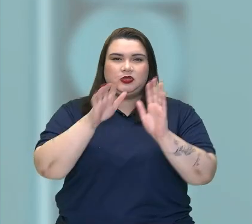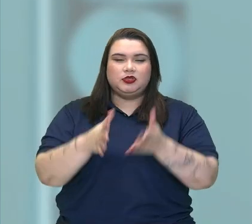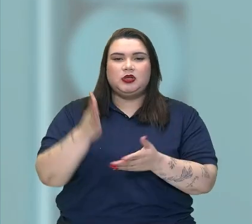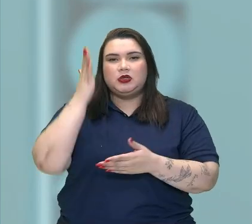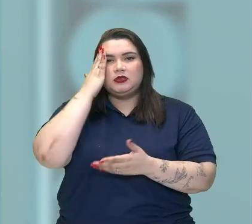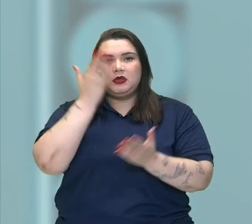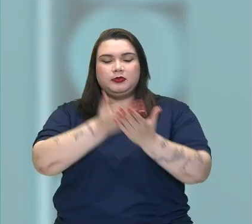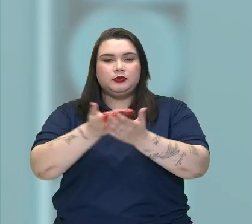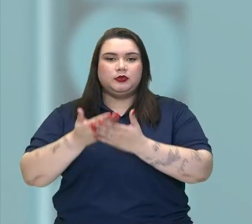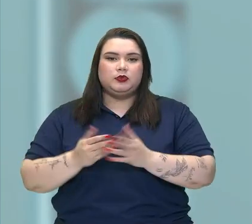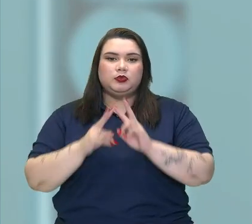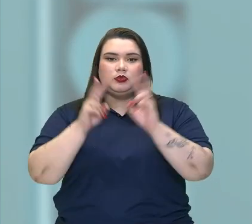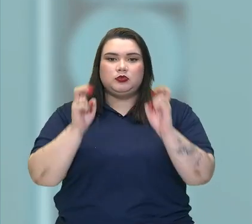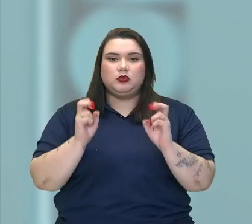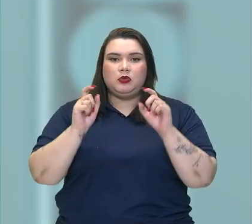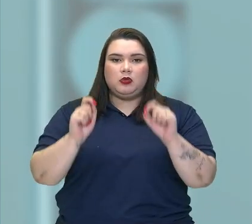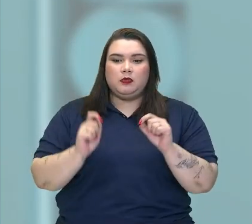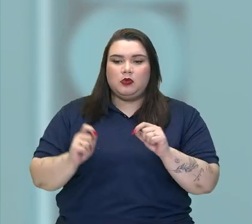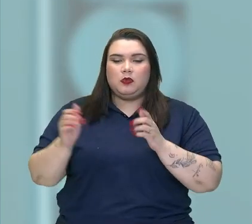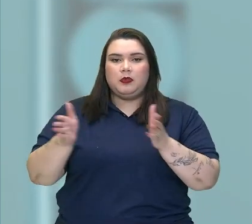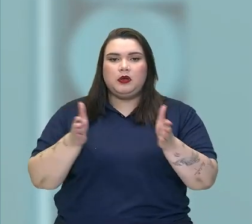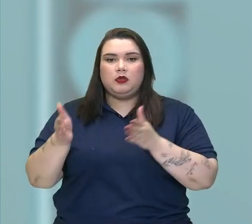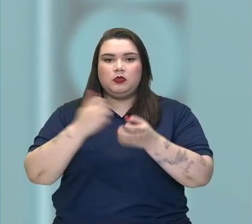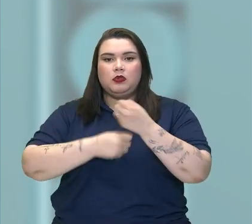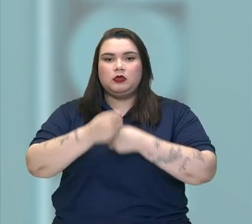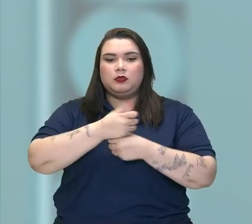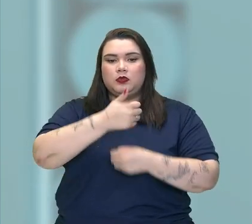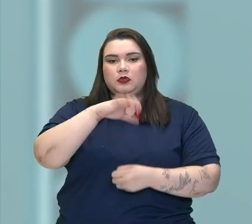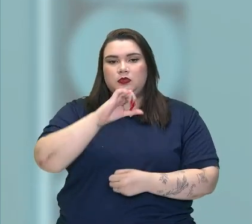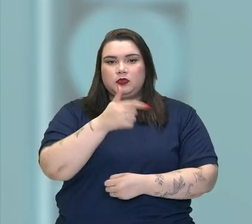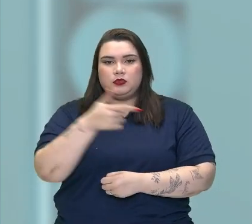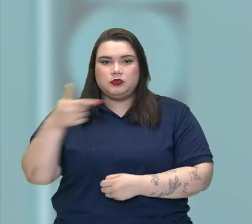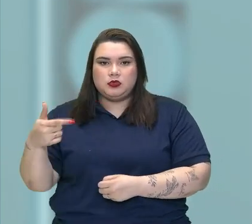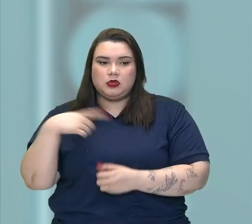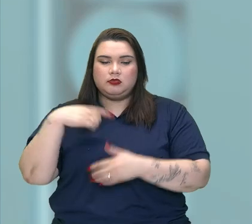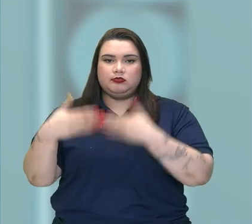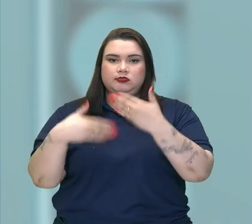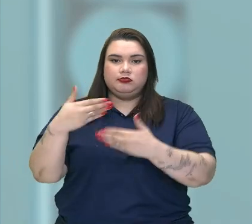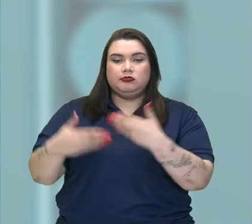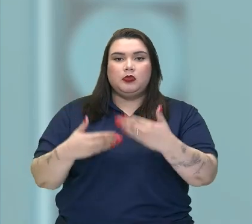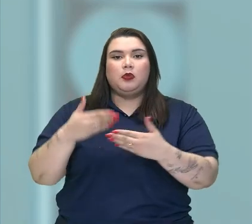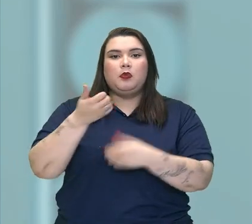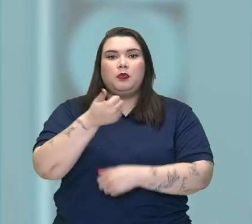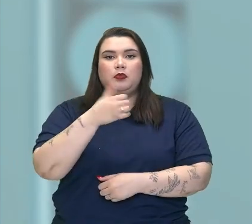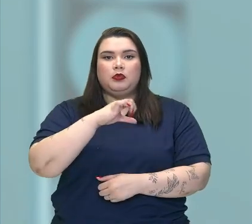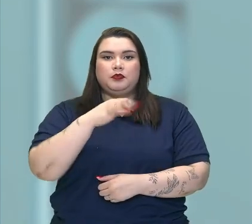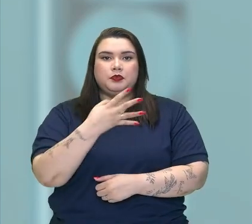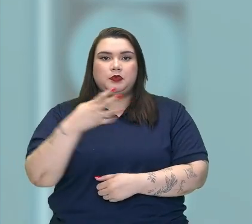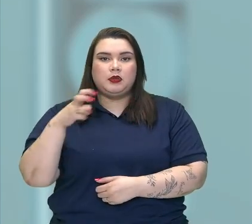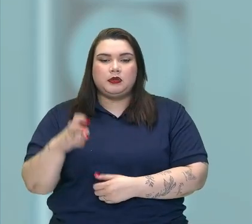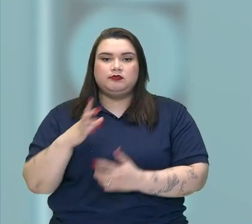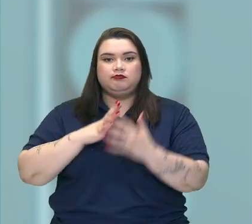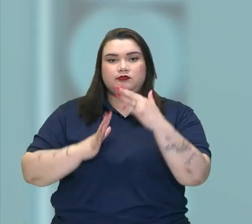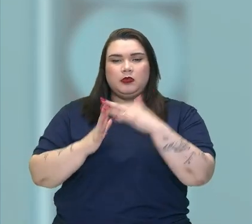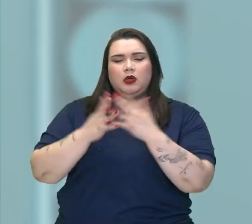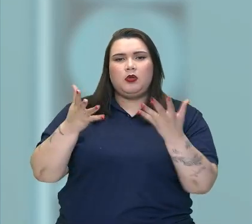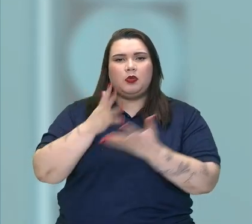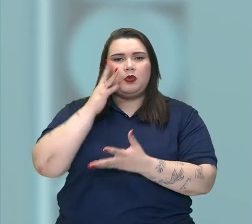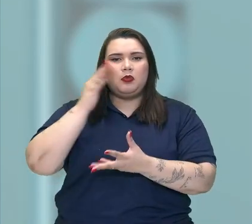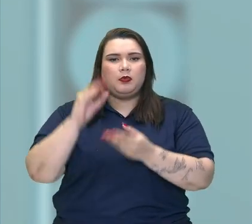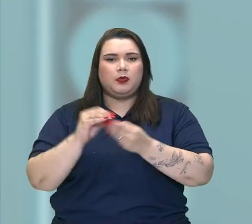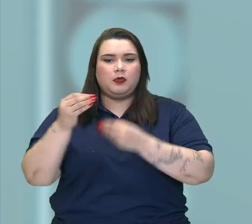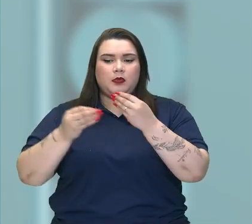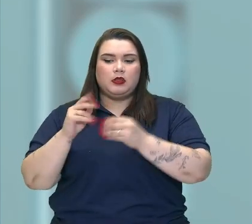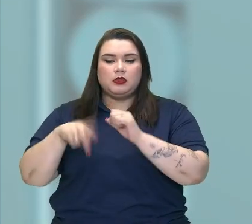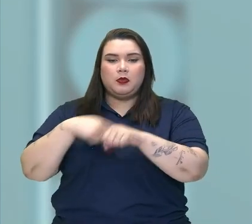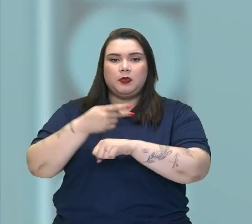falar do modernismo brasileiro, que começa em 1922, vai amadurecer, vai chegar até 45, e nós vamos tentar entender um pouquinho o que vem